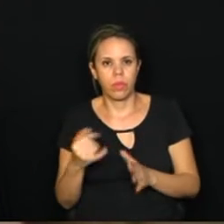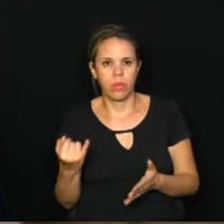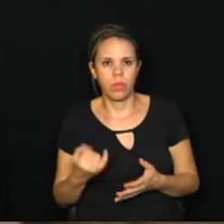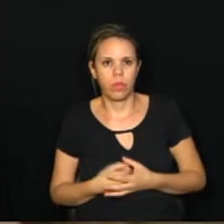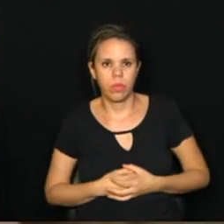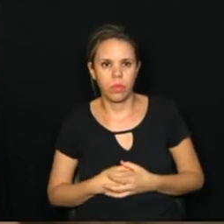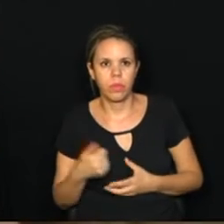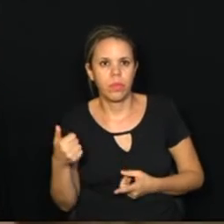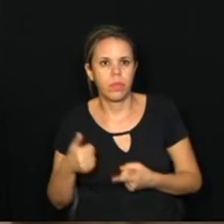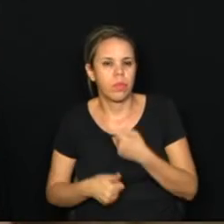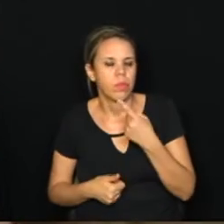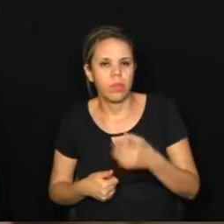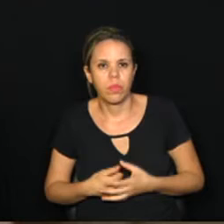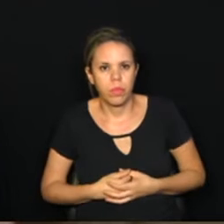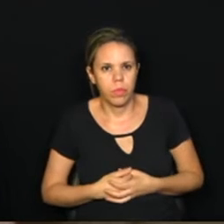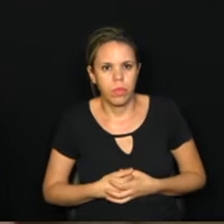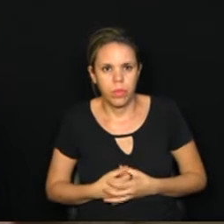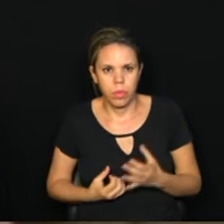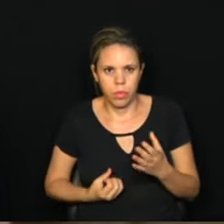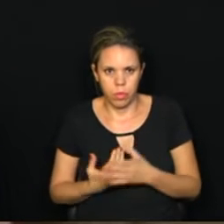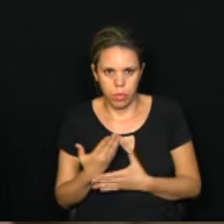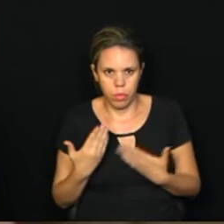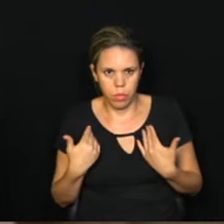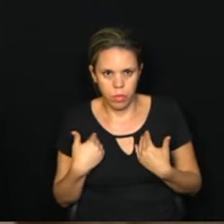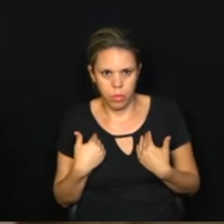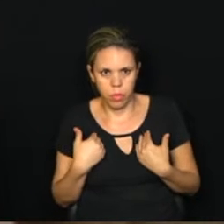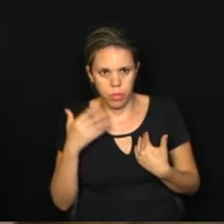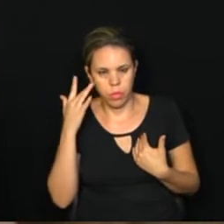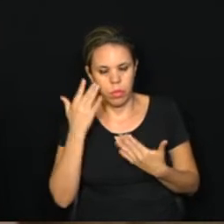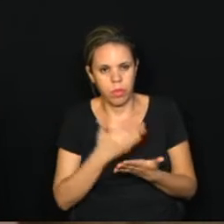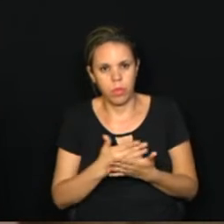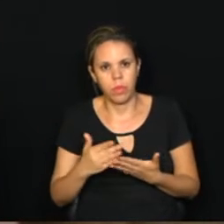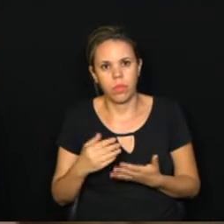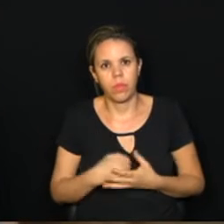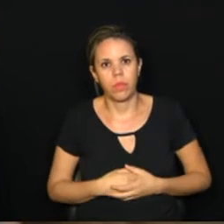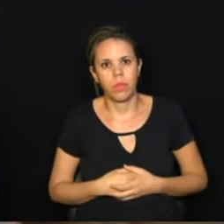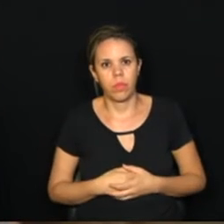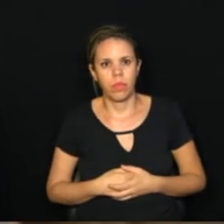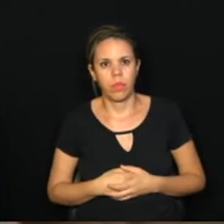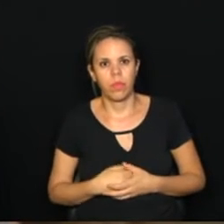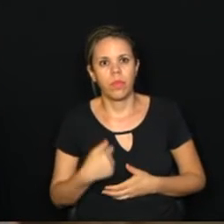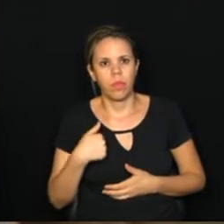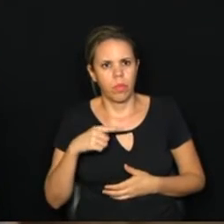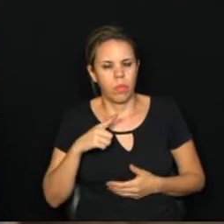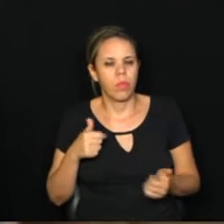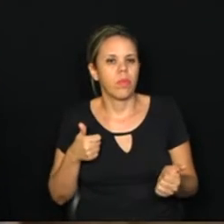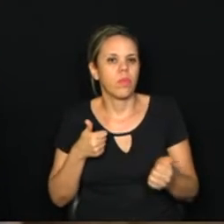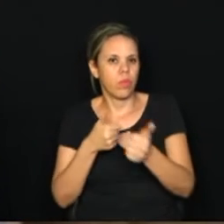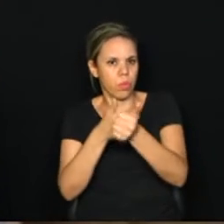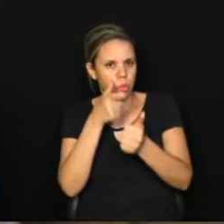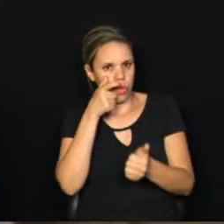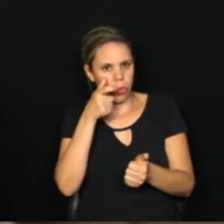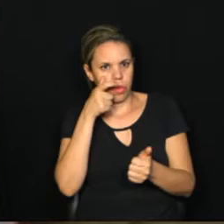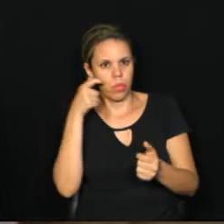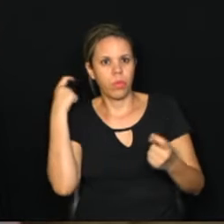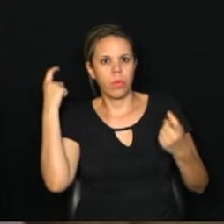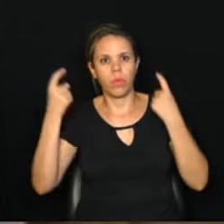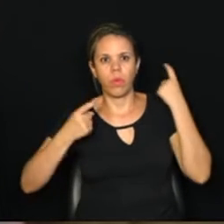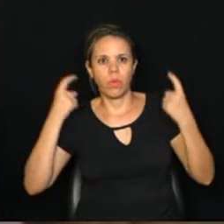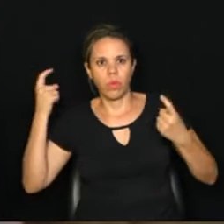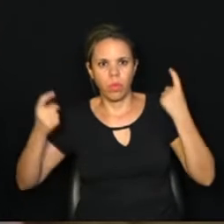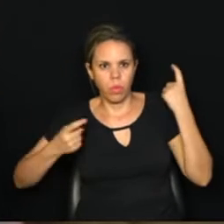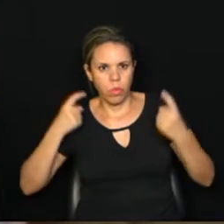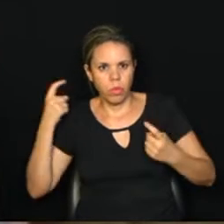A primeira questão que é a consideração inicial é que eu tenho acompanhado com muita preocupação